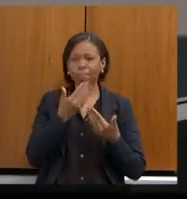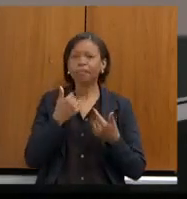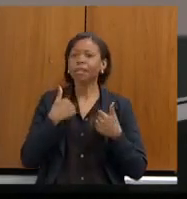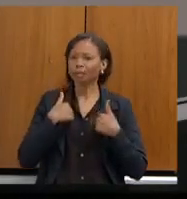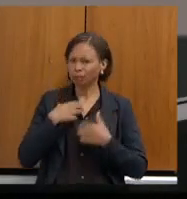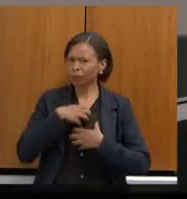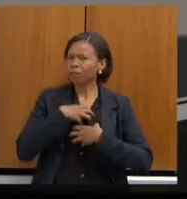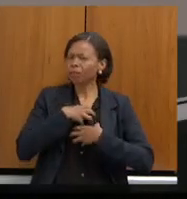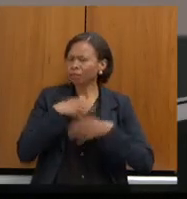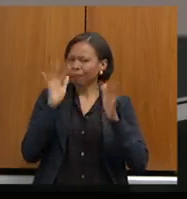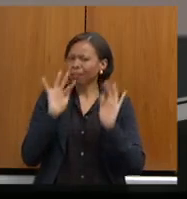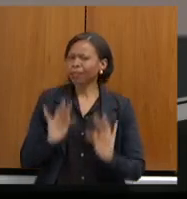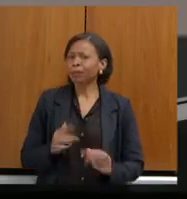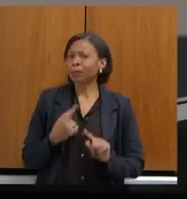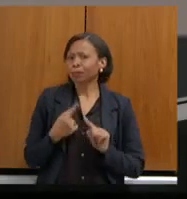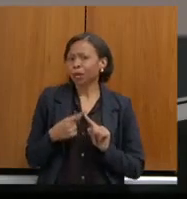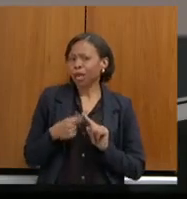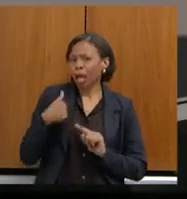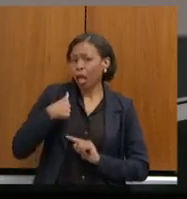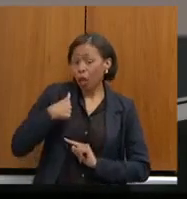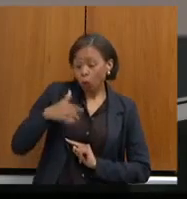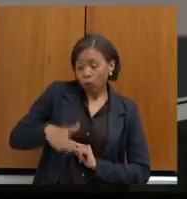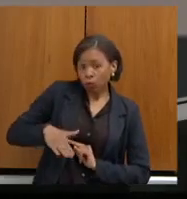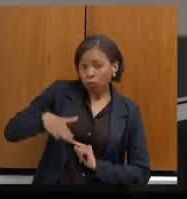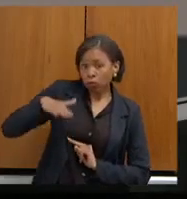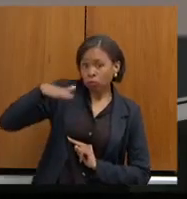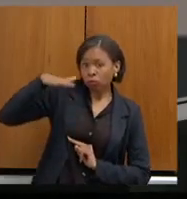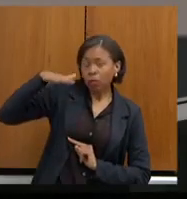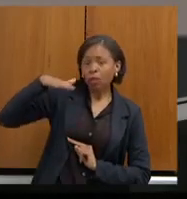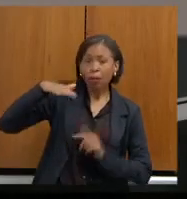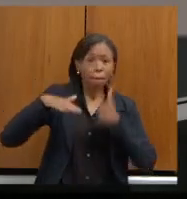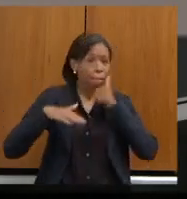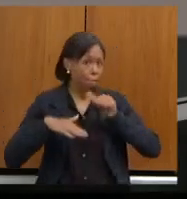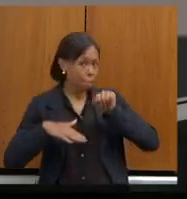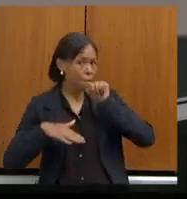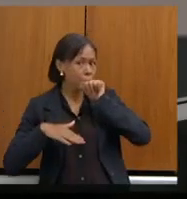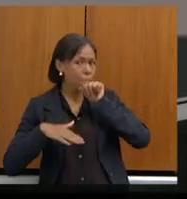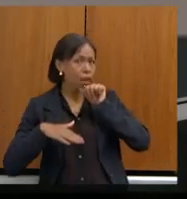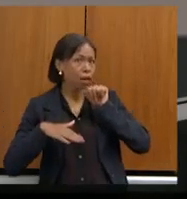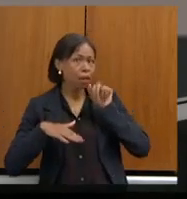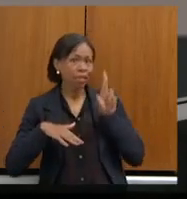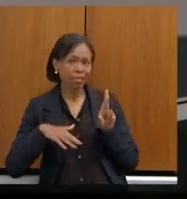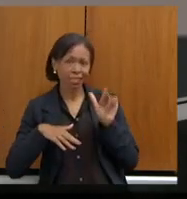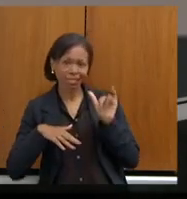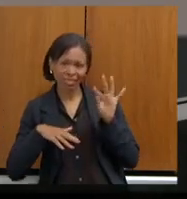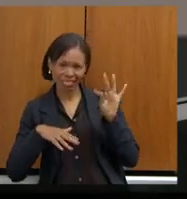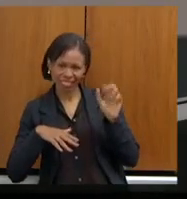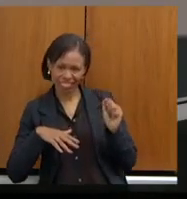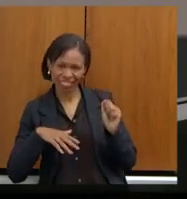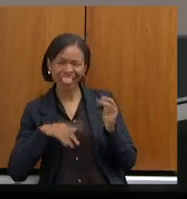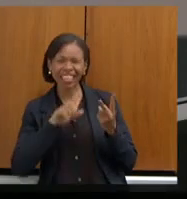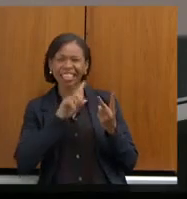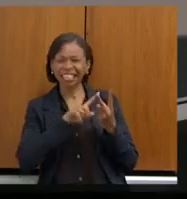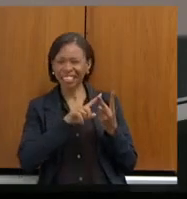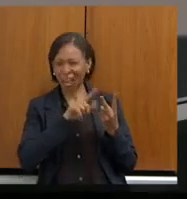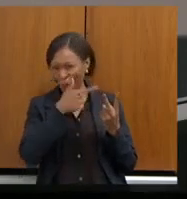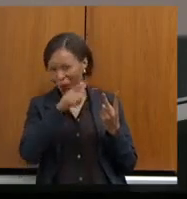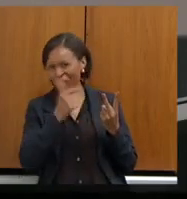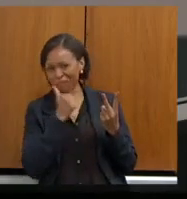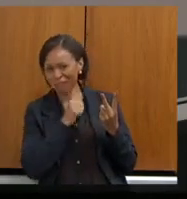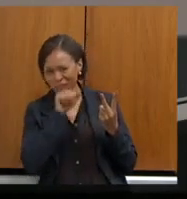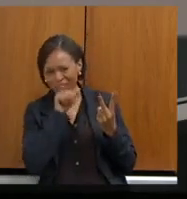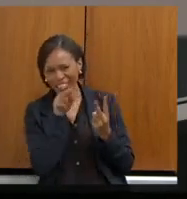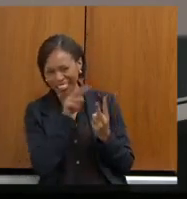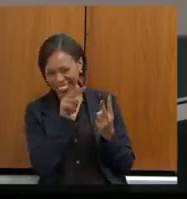desde menino a minha mãe e Rita Mota ela e a minha outra mãe Genoveva Mota duas irmãs elas